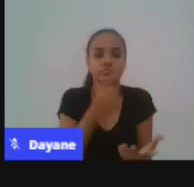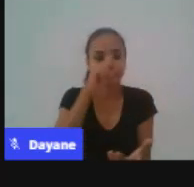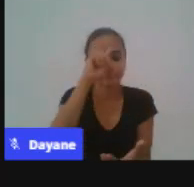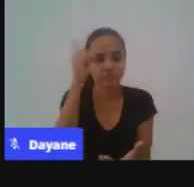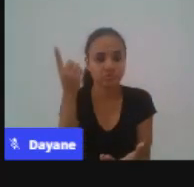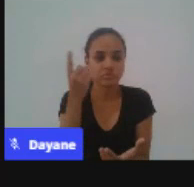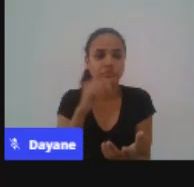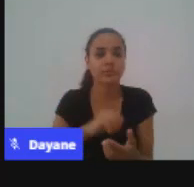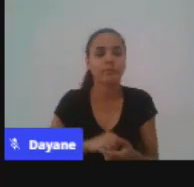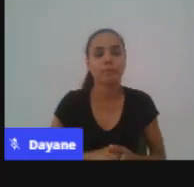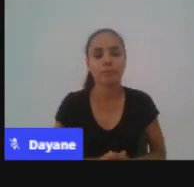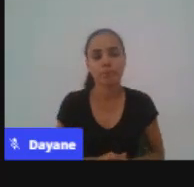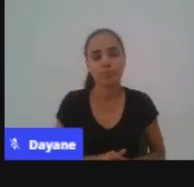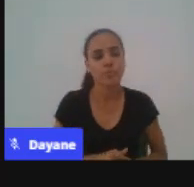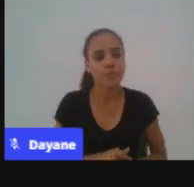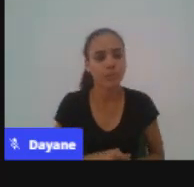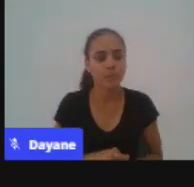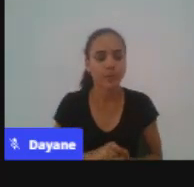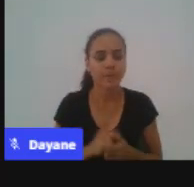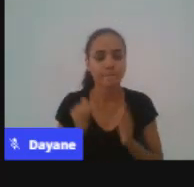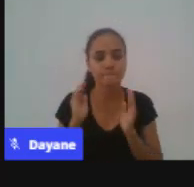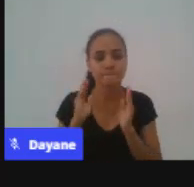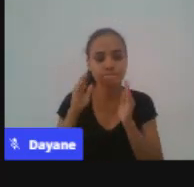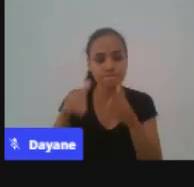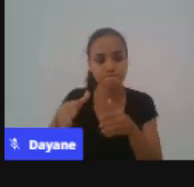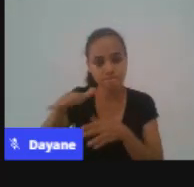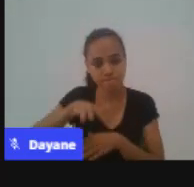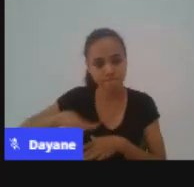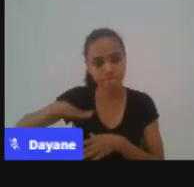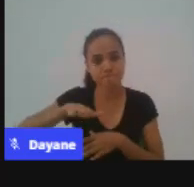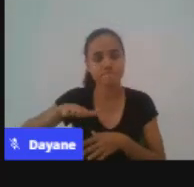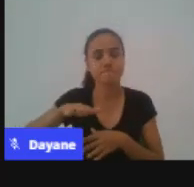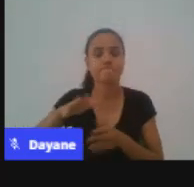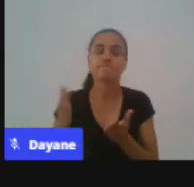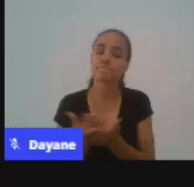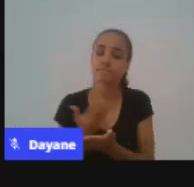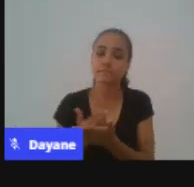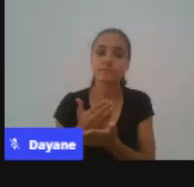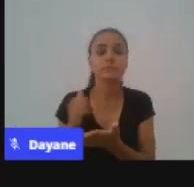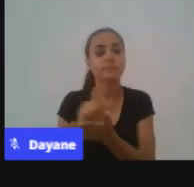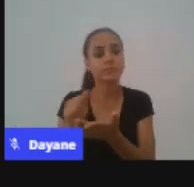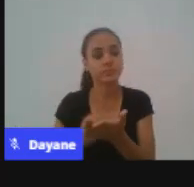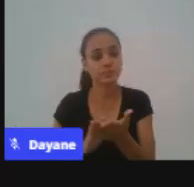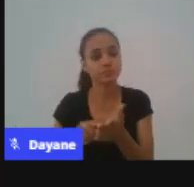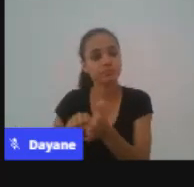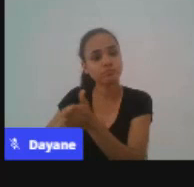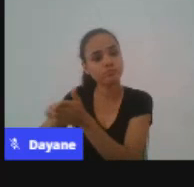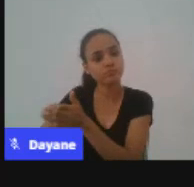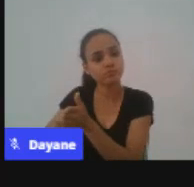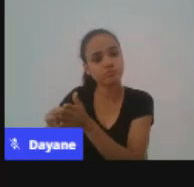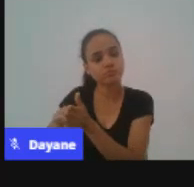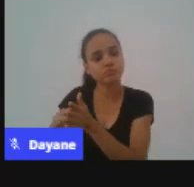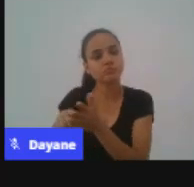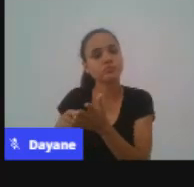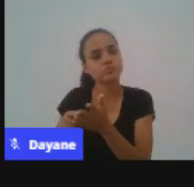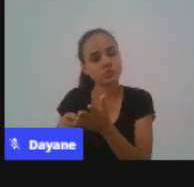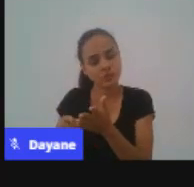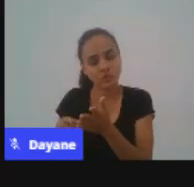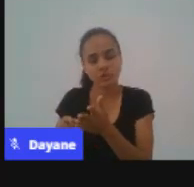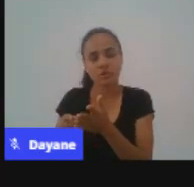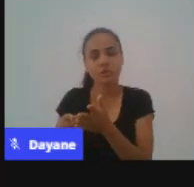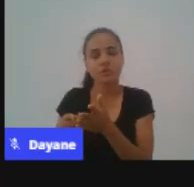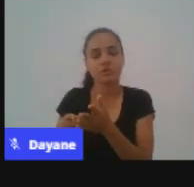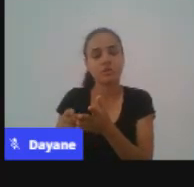Qual que é o objetivo geral desse caderno de atividades diagnósticas? Bom, é realizar adequações e implementações ou